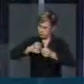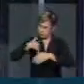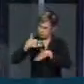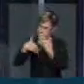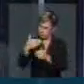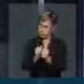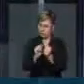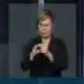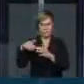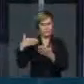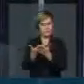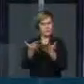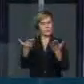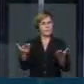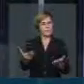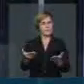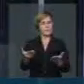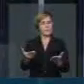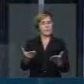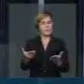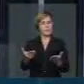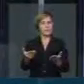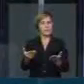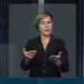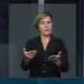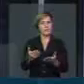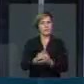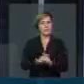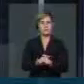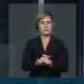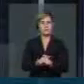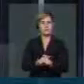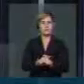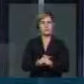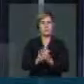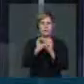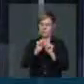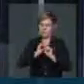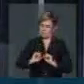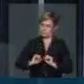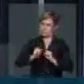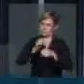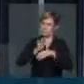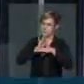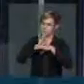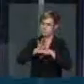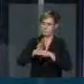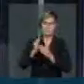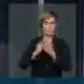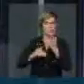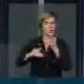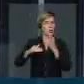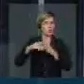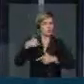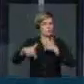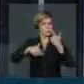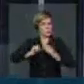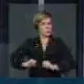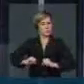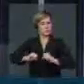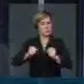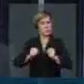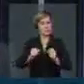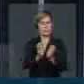de forma que tem se dedicado com toda a nossa militância e se